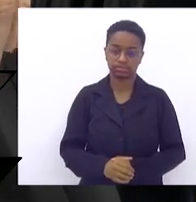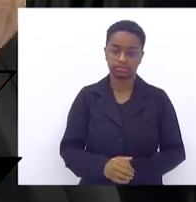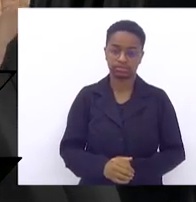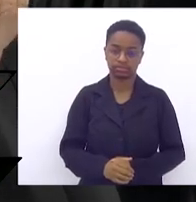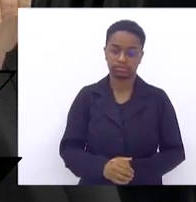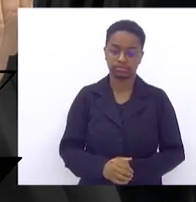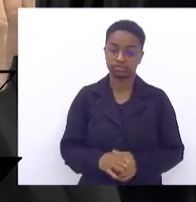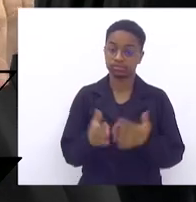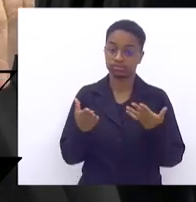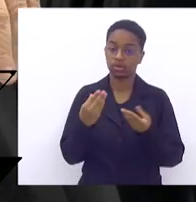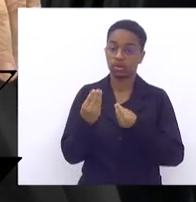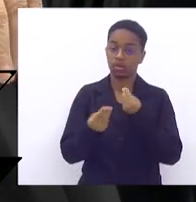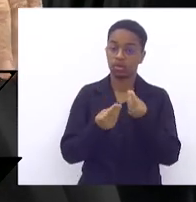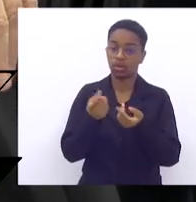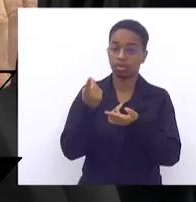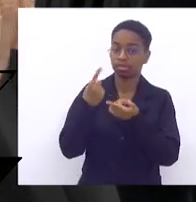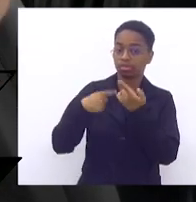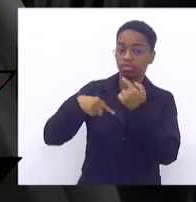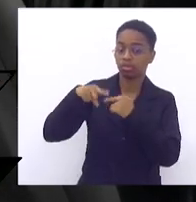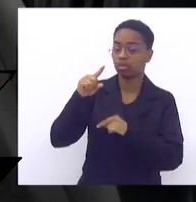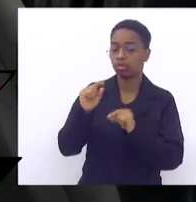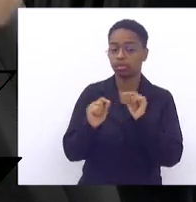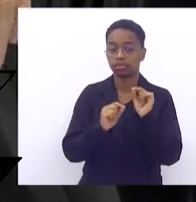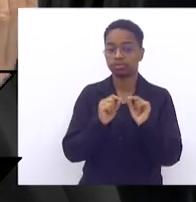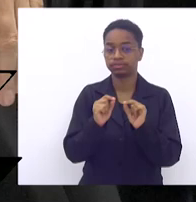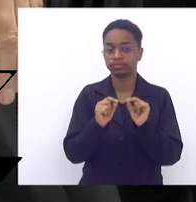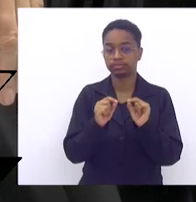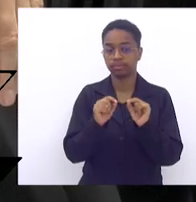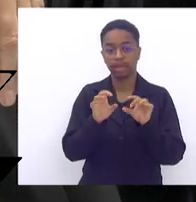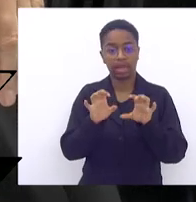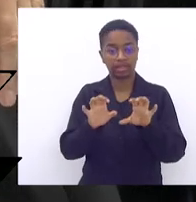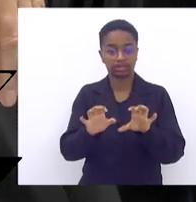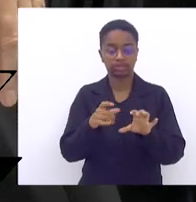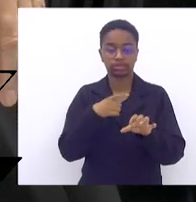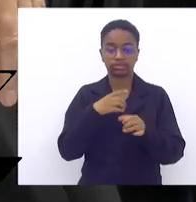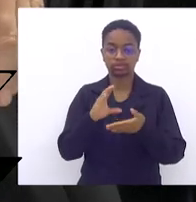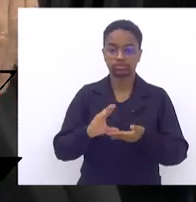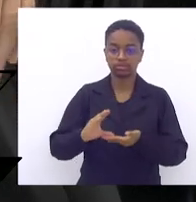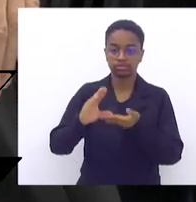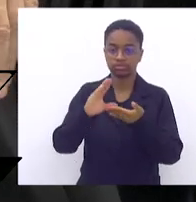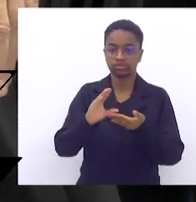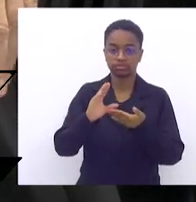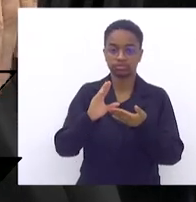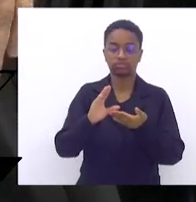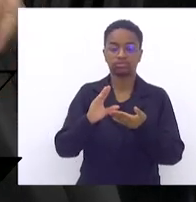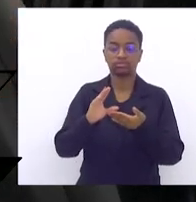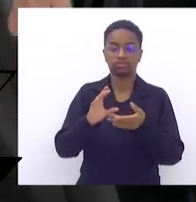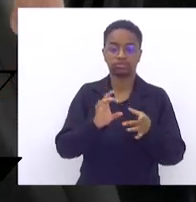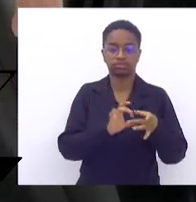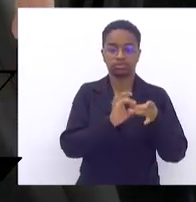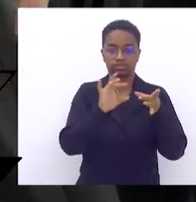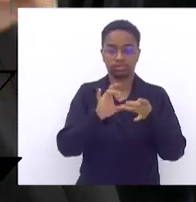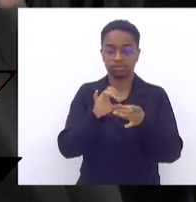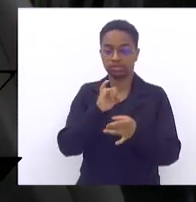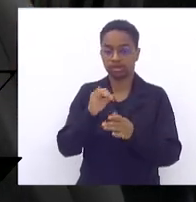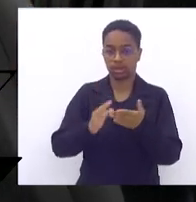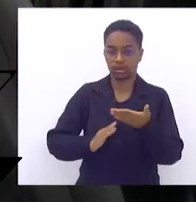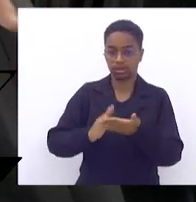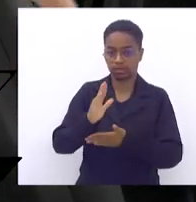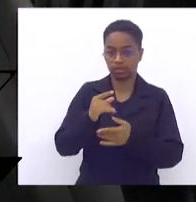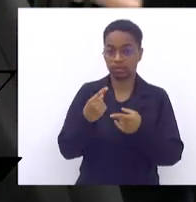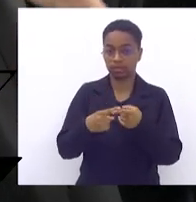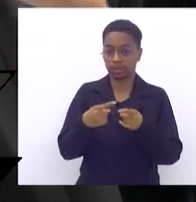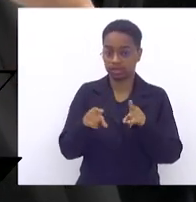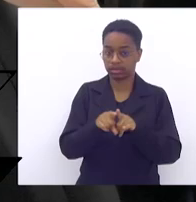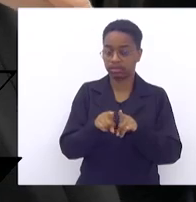de superar, né, é exatamente o Conselho Deliberativo aprovar. Até porque,